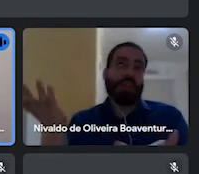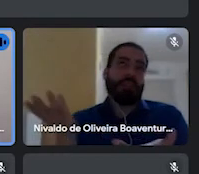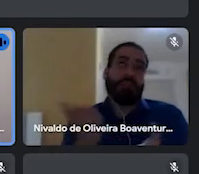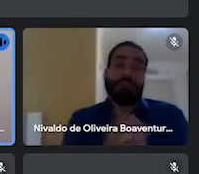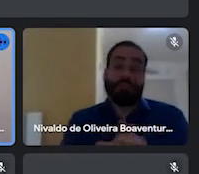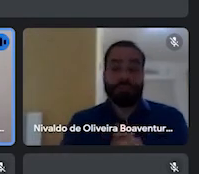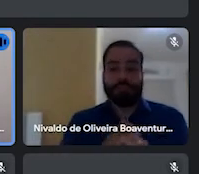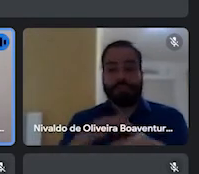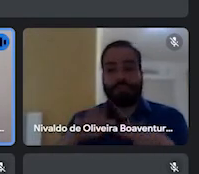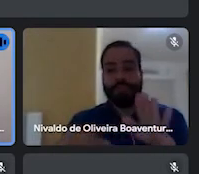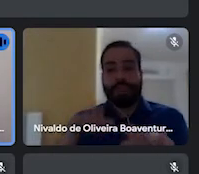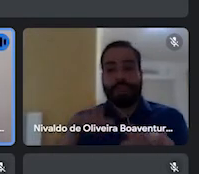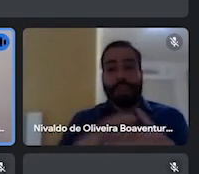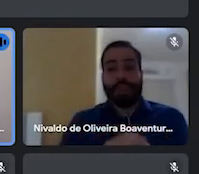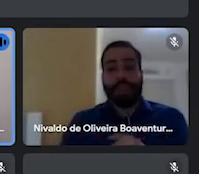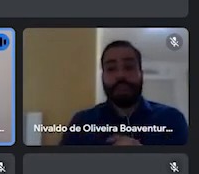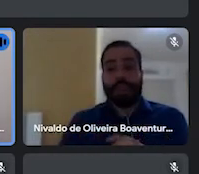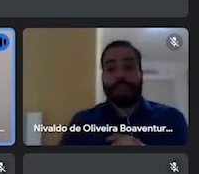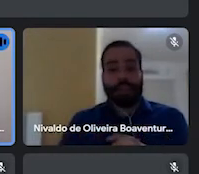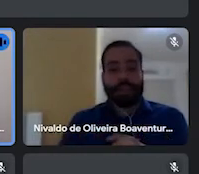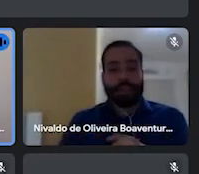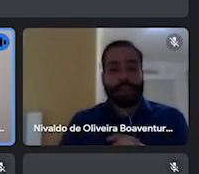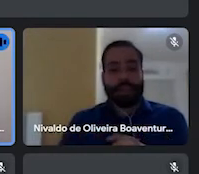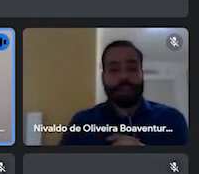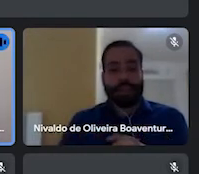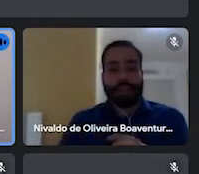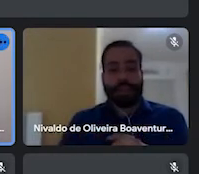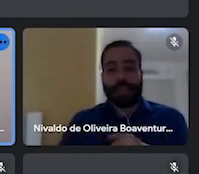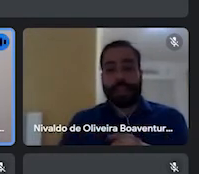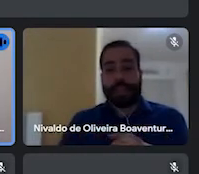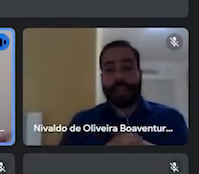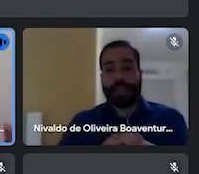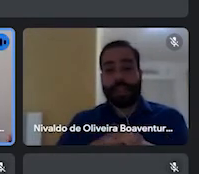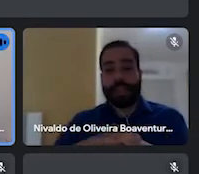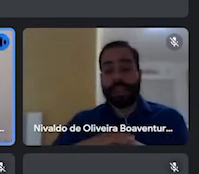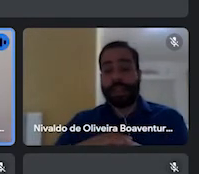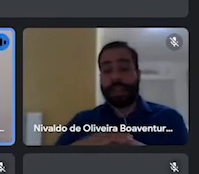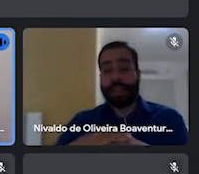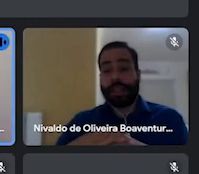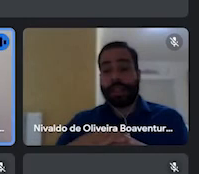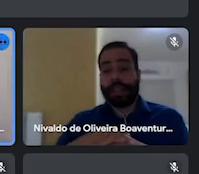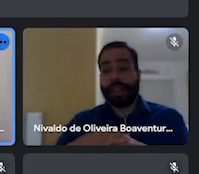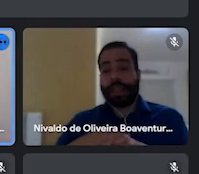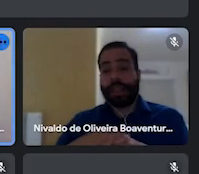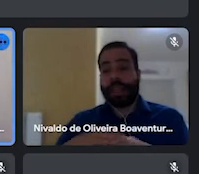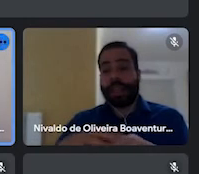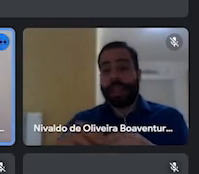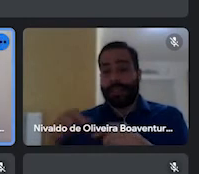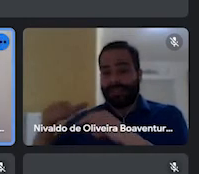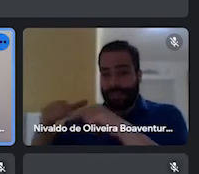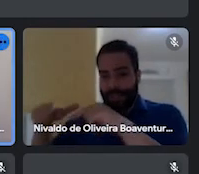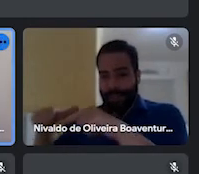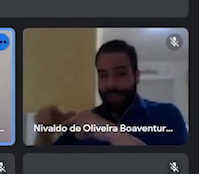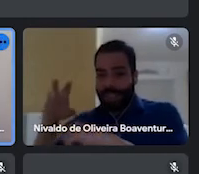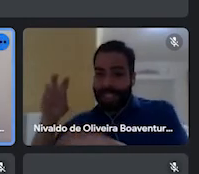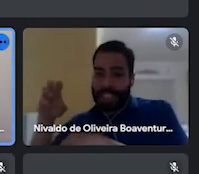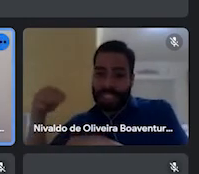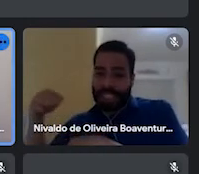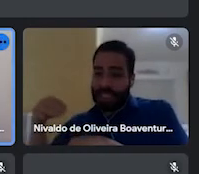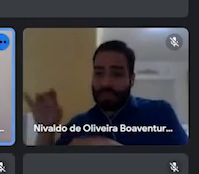Às vezes, a atividade em si mesmo, a atividade é 5 minutos, 10 minutos.